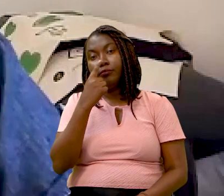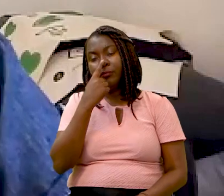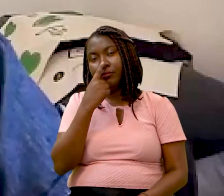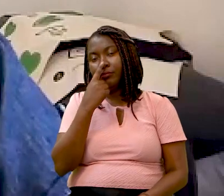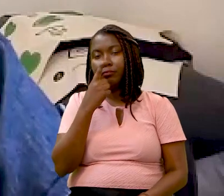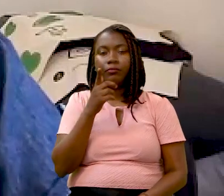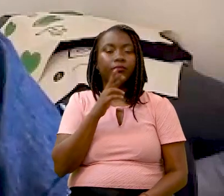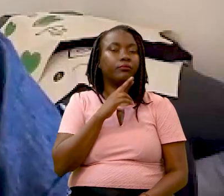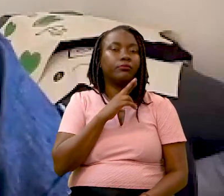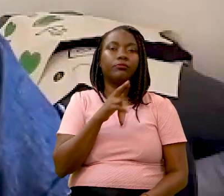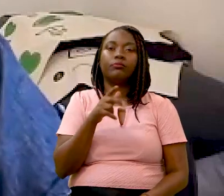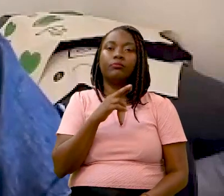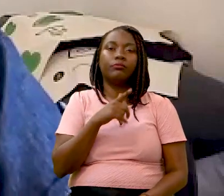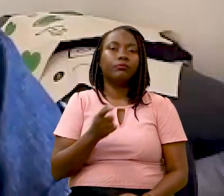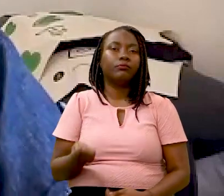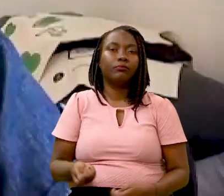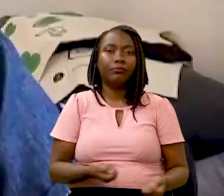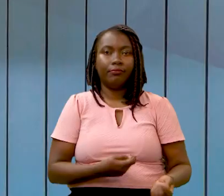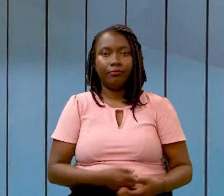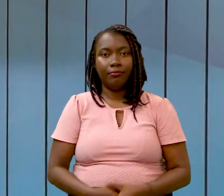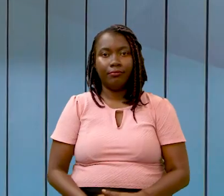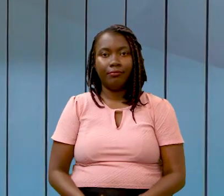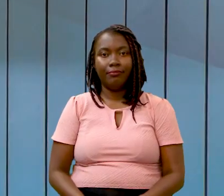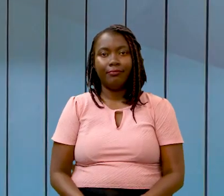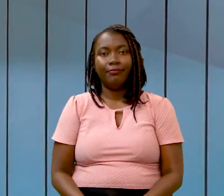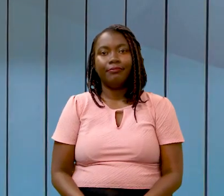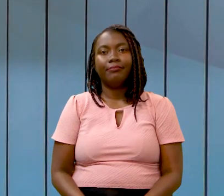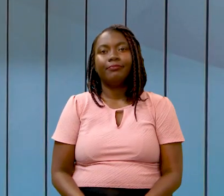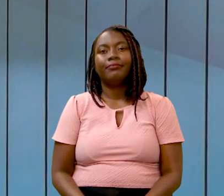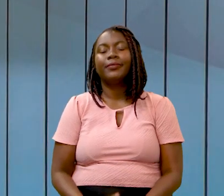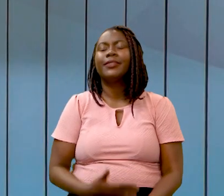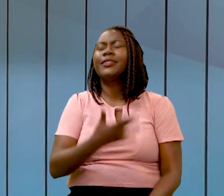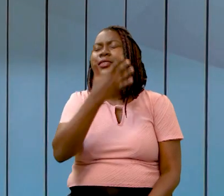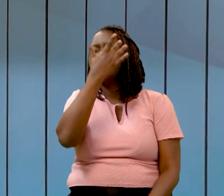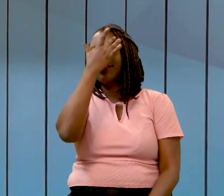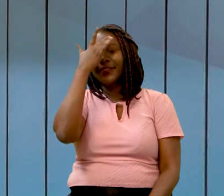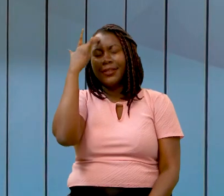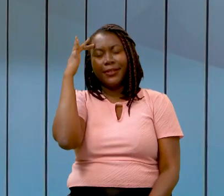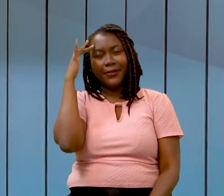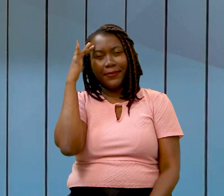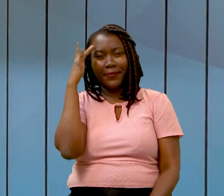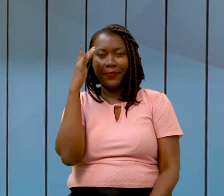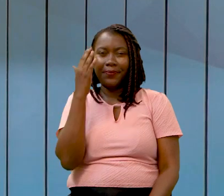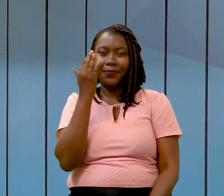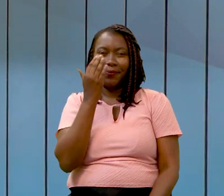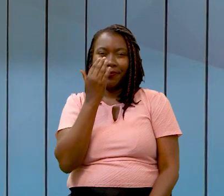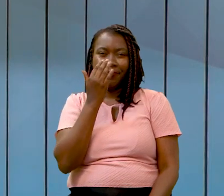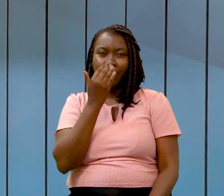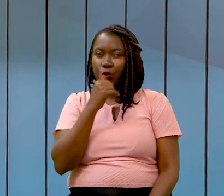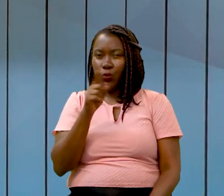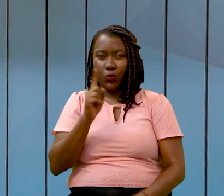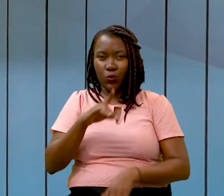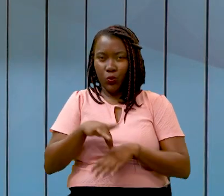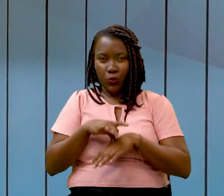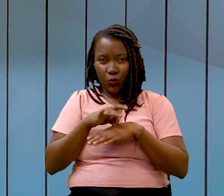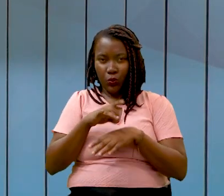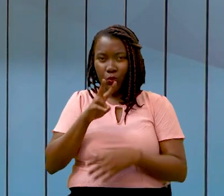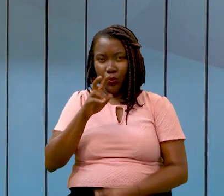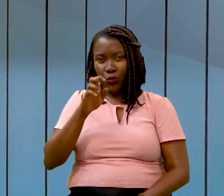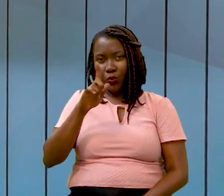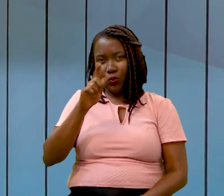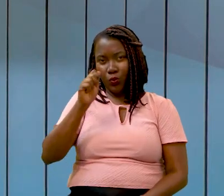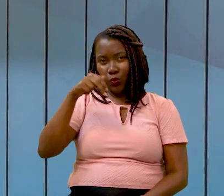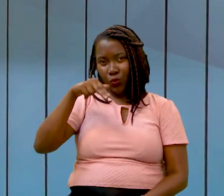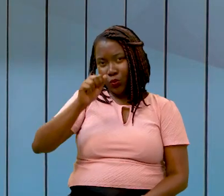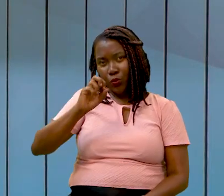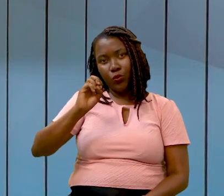e não cotidiana. É, doutora, as pessoas que são vegetarianas ou veganas, elas